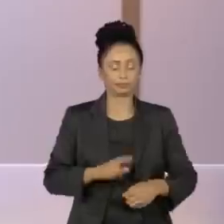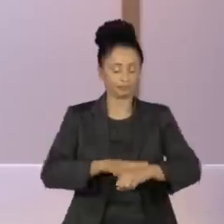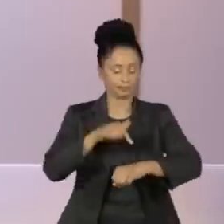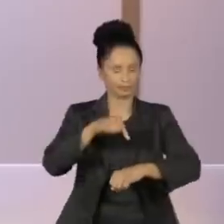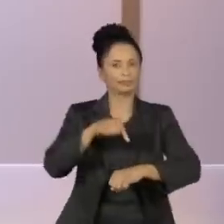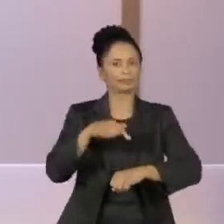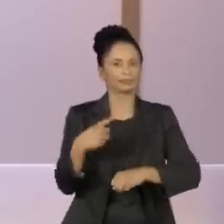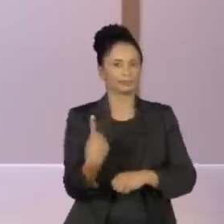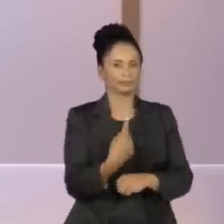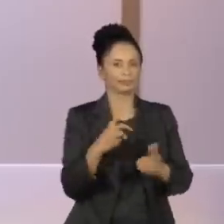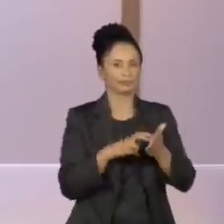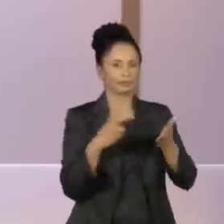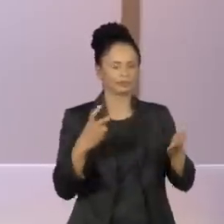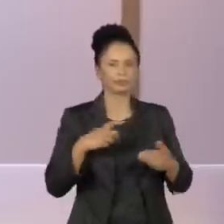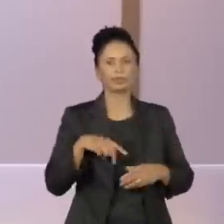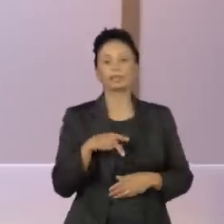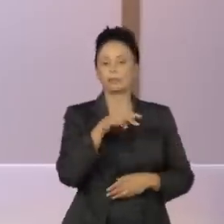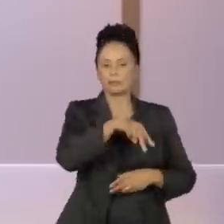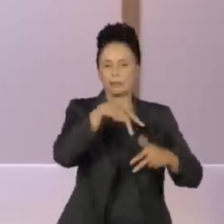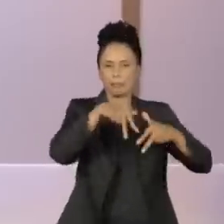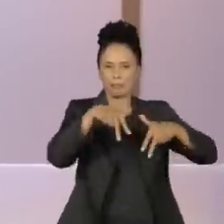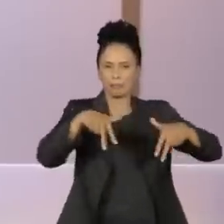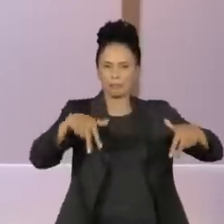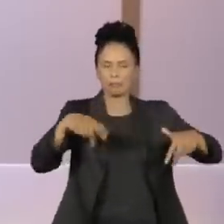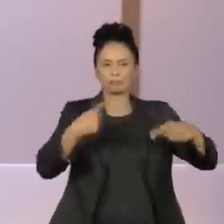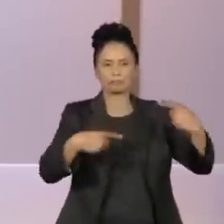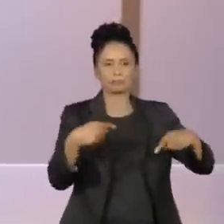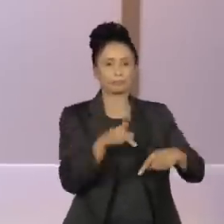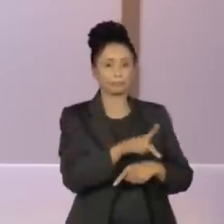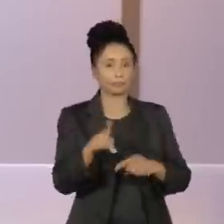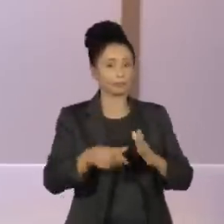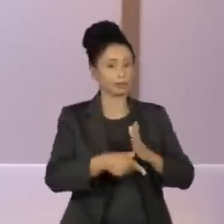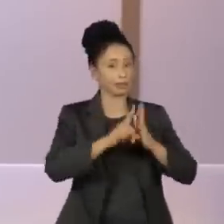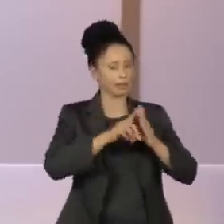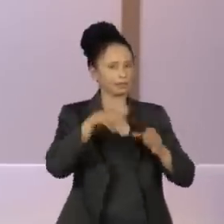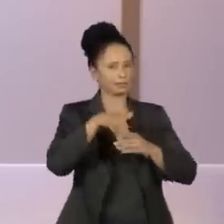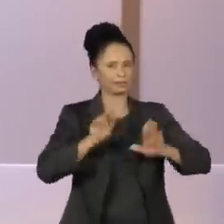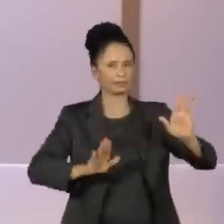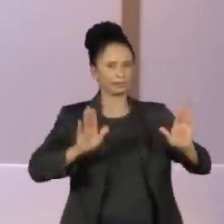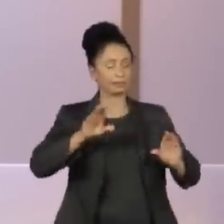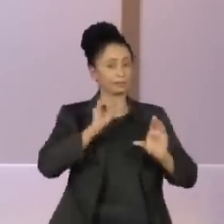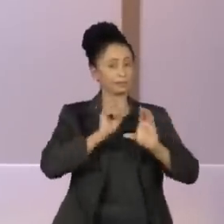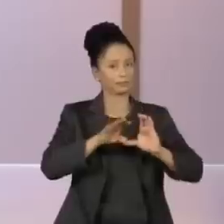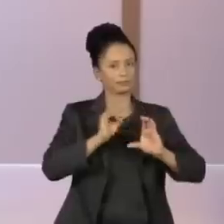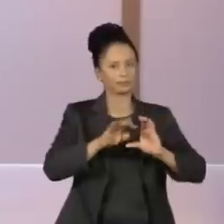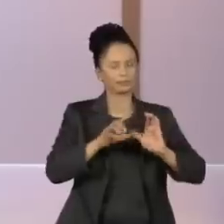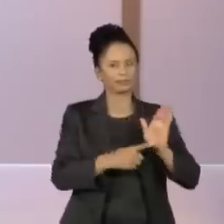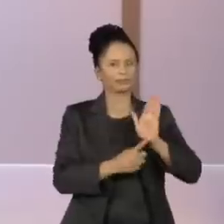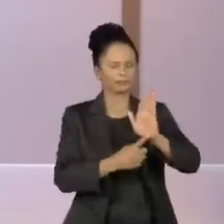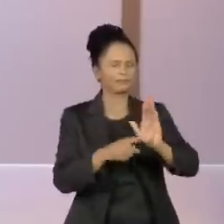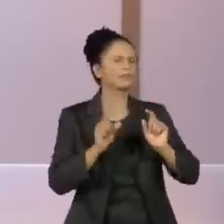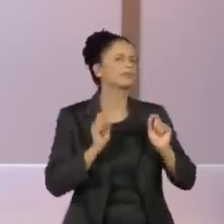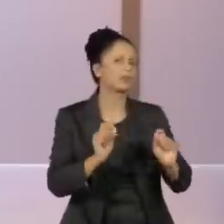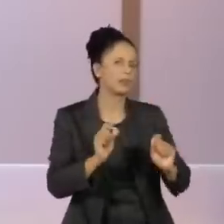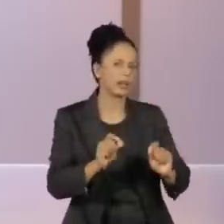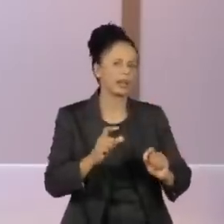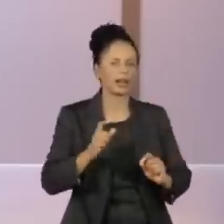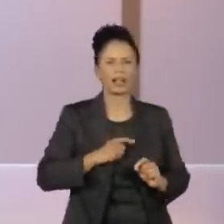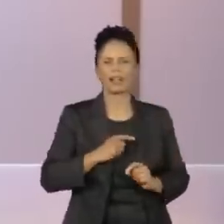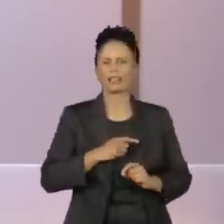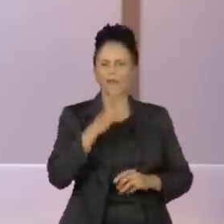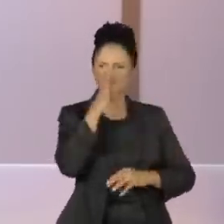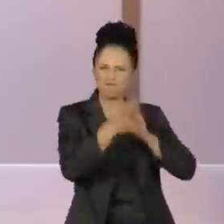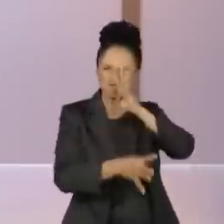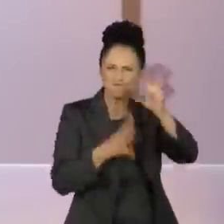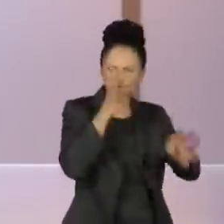último debate dos candidatos à presidência da república antes das eleições da Rede Globo foi marcado por acusações pedidos de